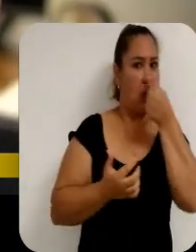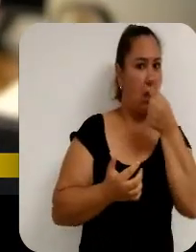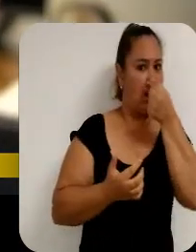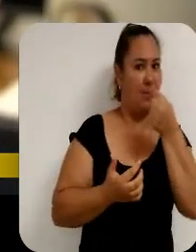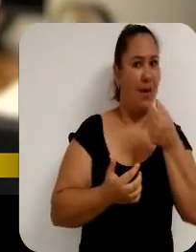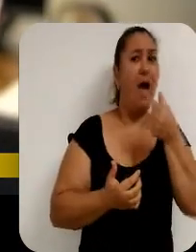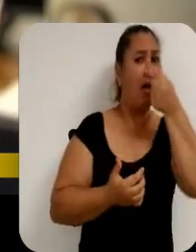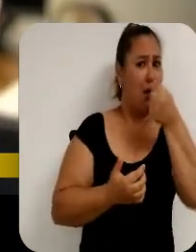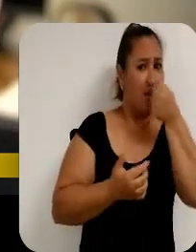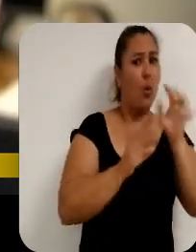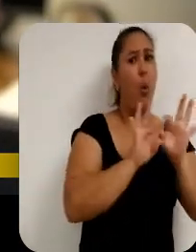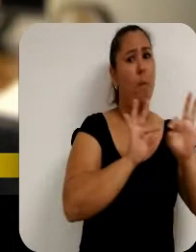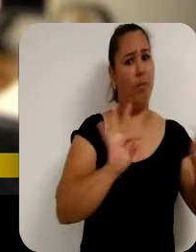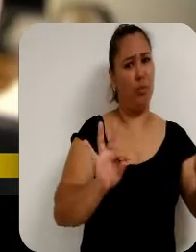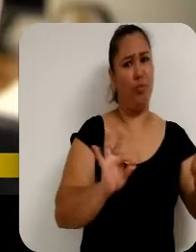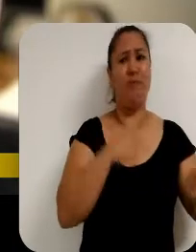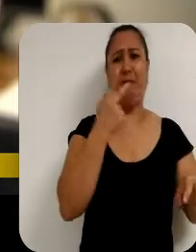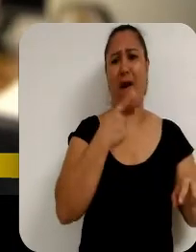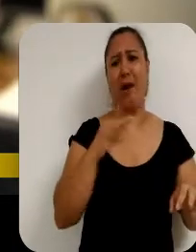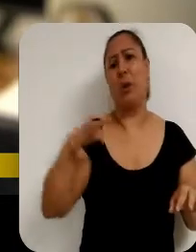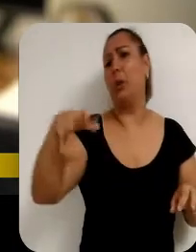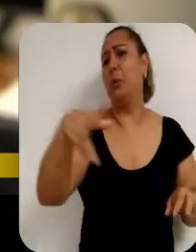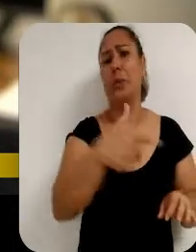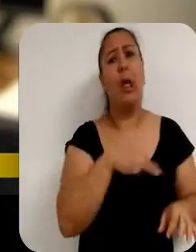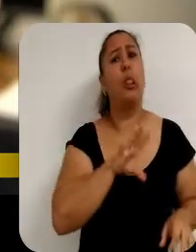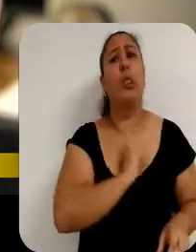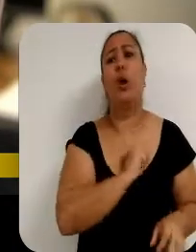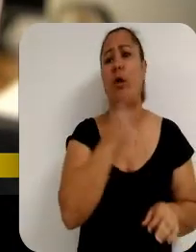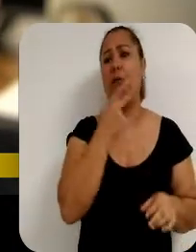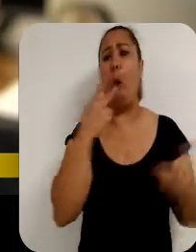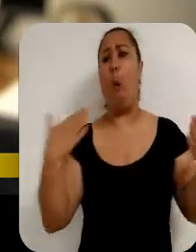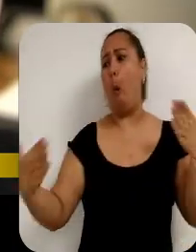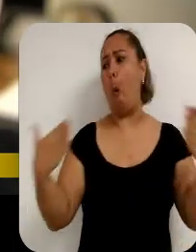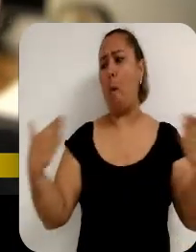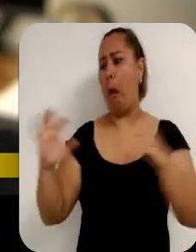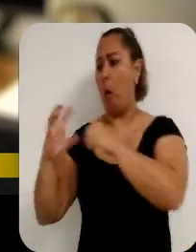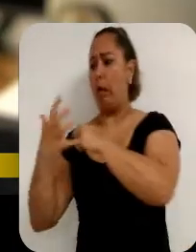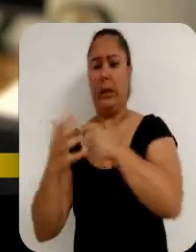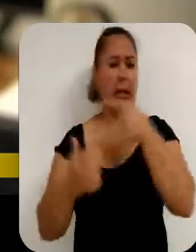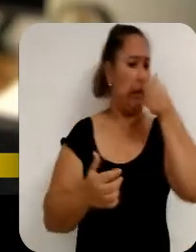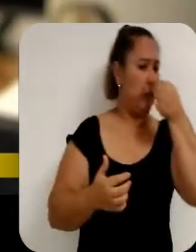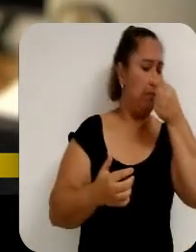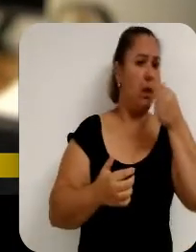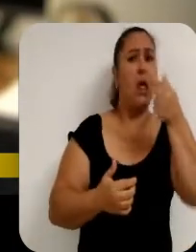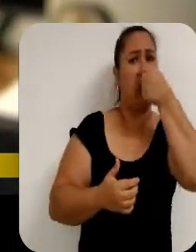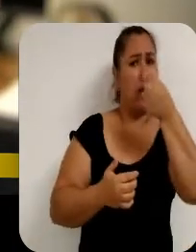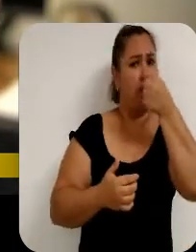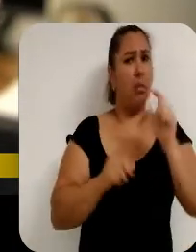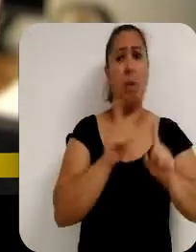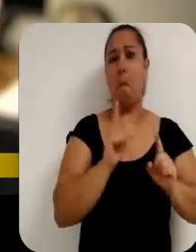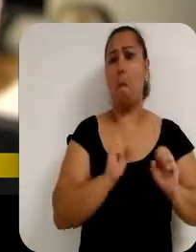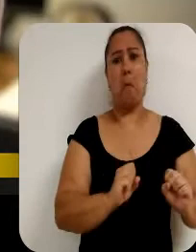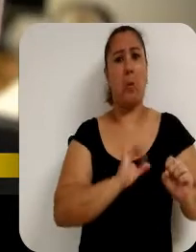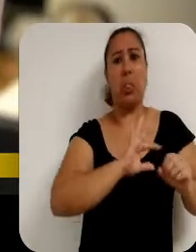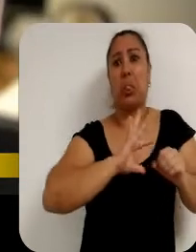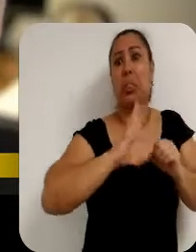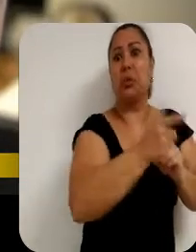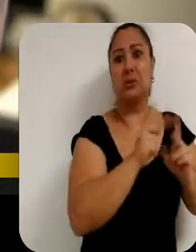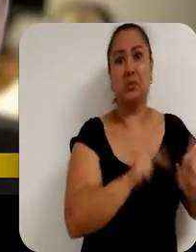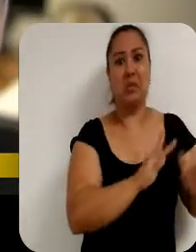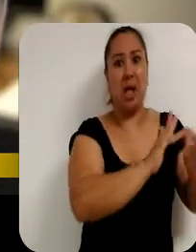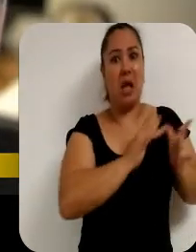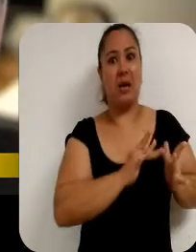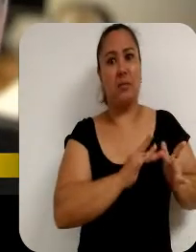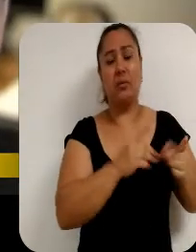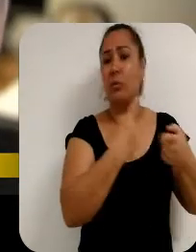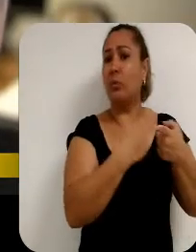que todo mundo adora comparar com o coronavírus, ela não pode infectar todas as pessoas, porque grande parte das pessoas já tem pelo menos alguma